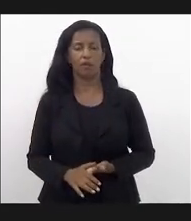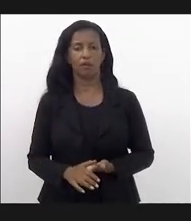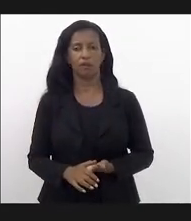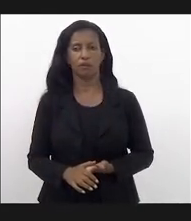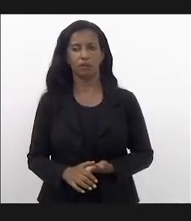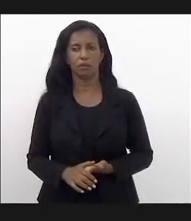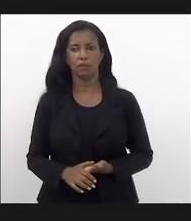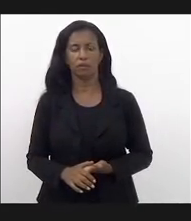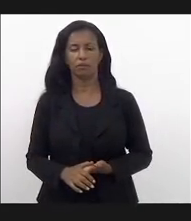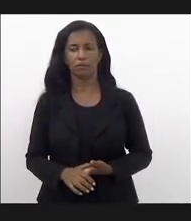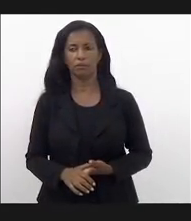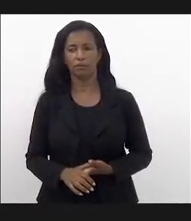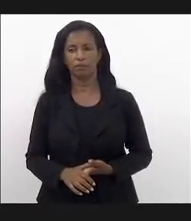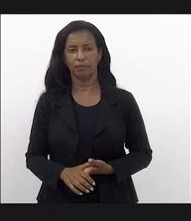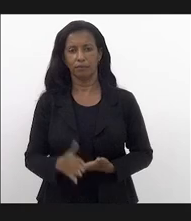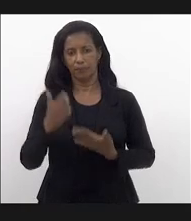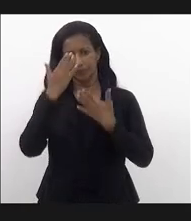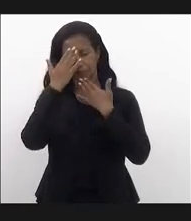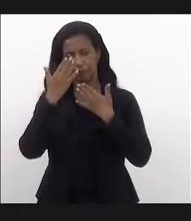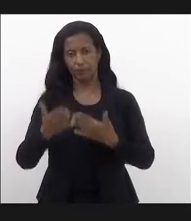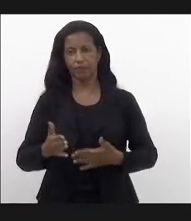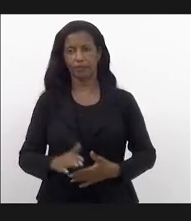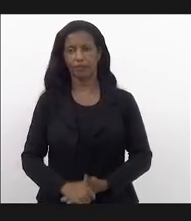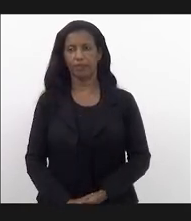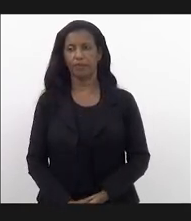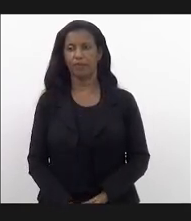sessão na tarde de hoje muito obrigada